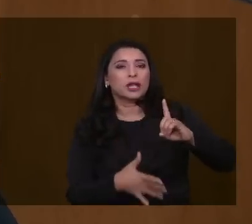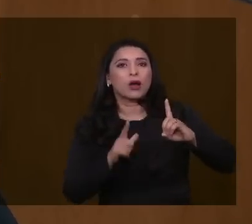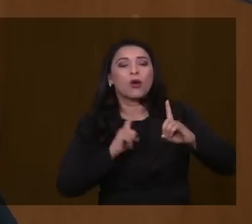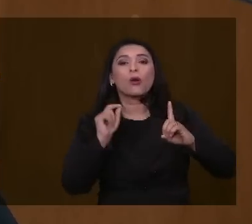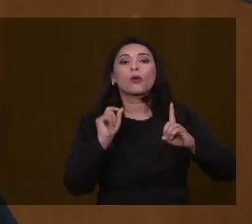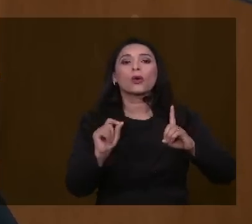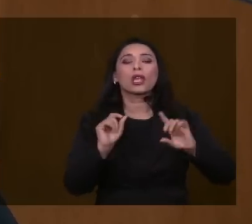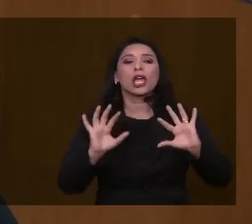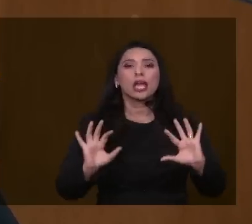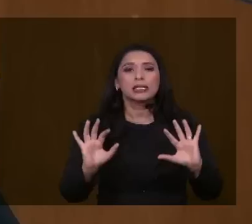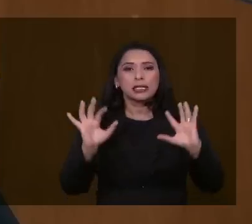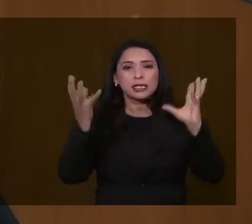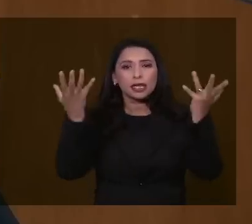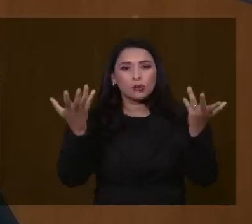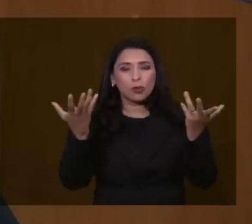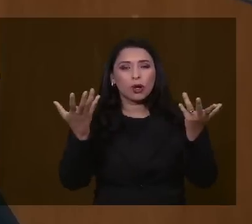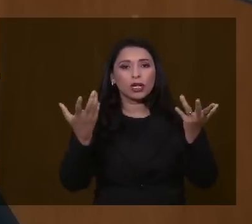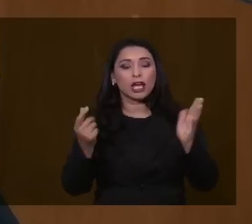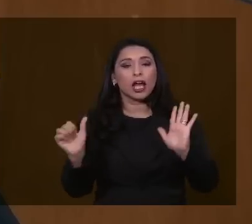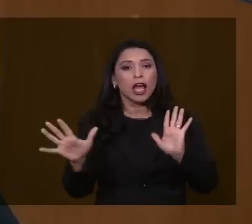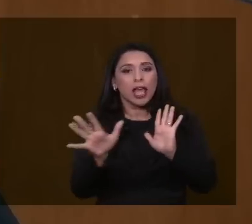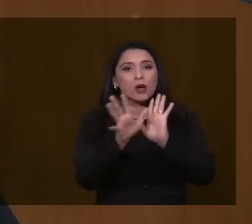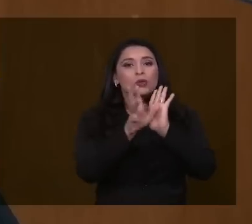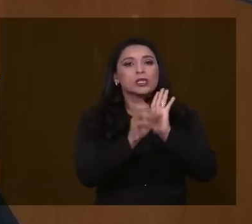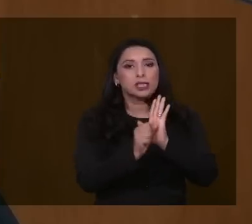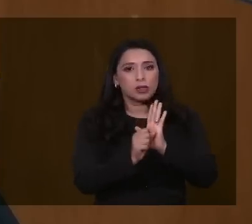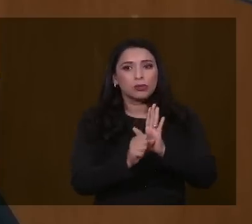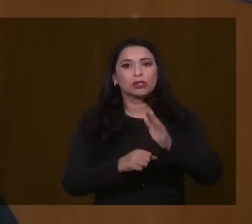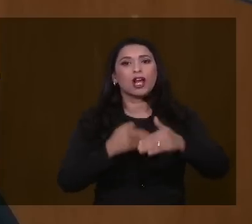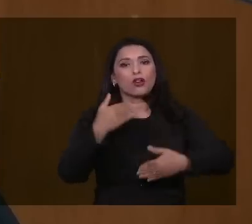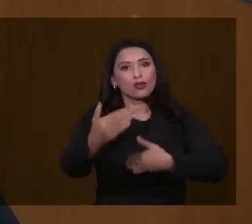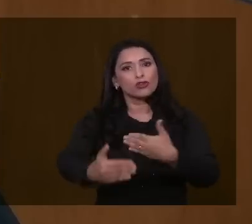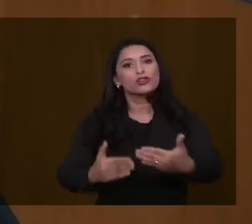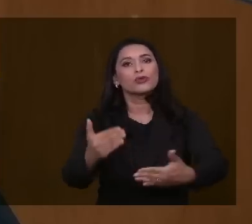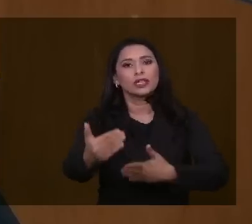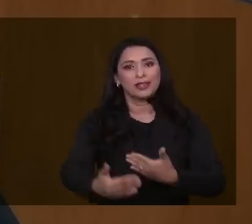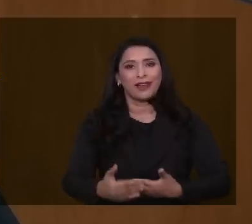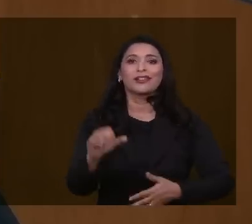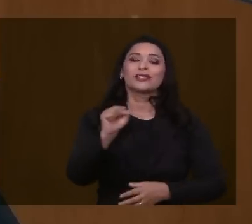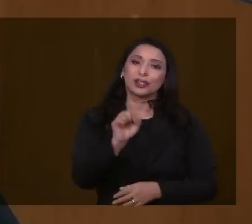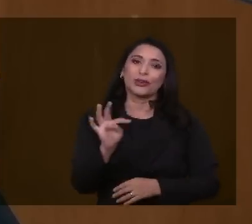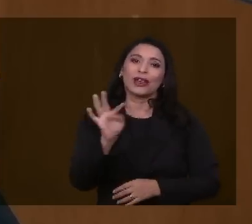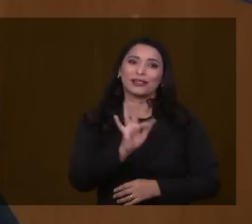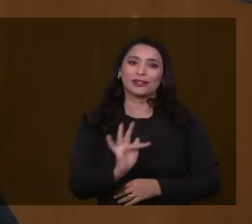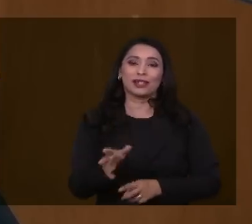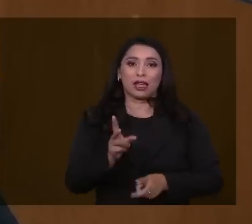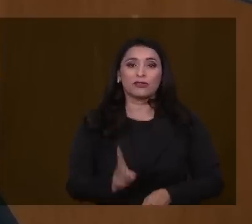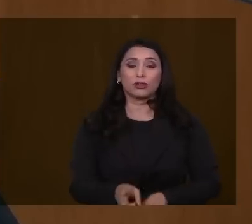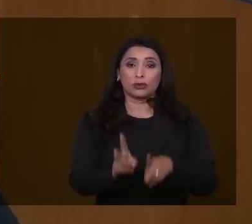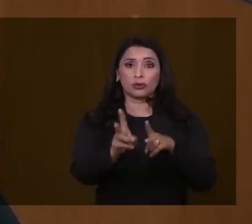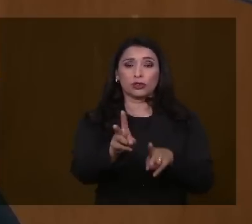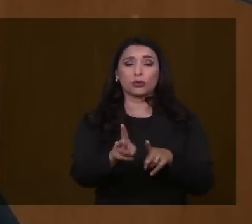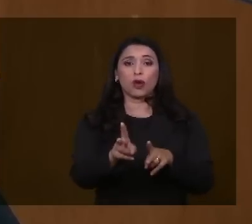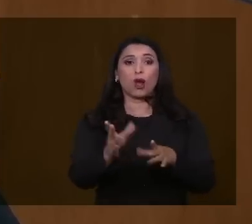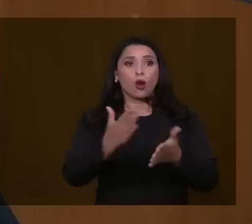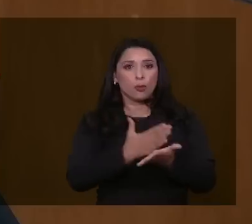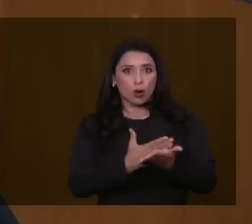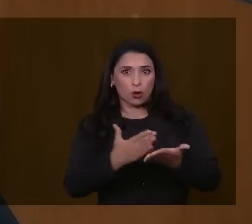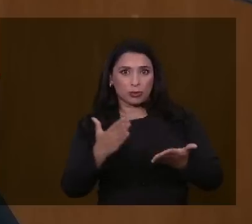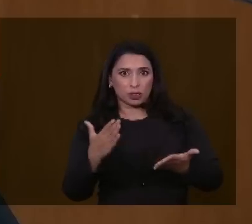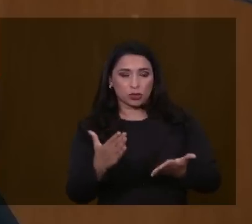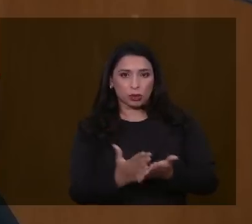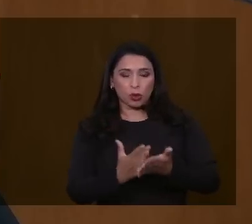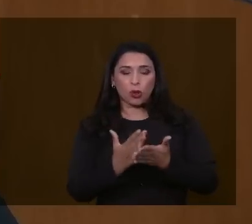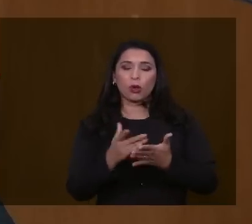da continuidade e da perenidade desta Corte Suprema, tal como foi ela concebida em momento